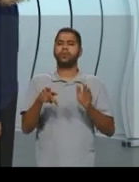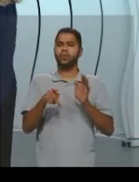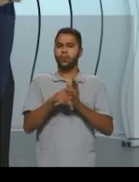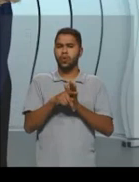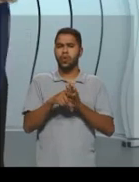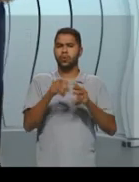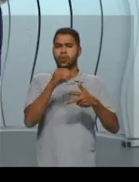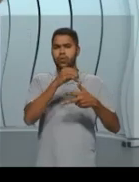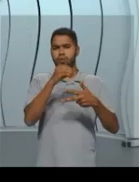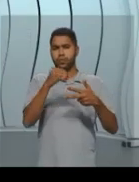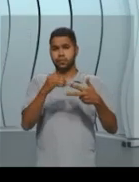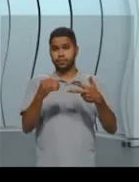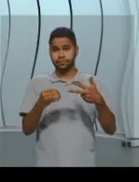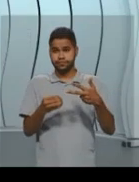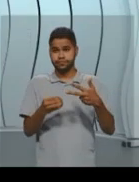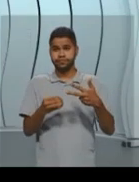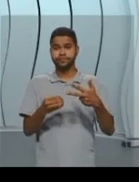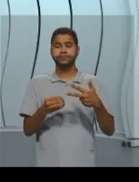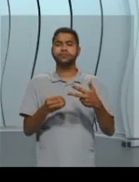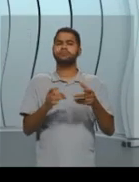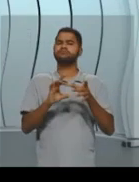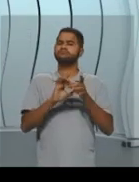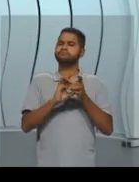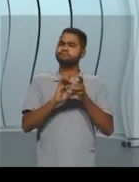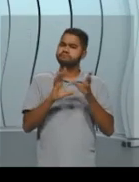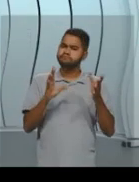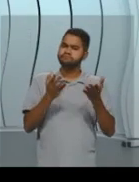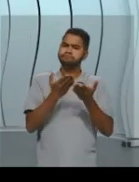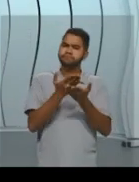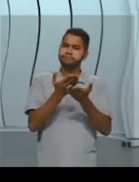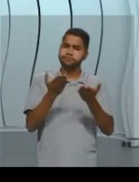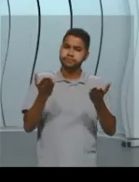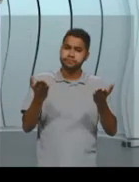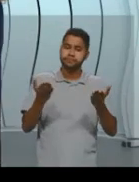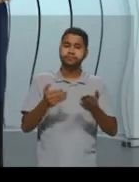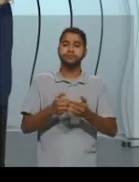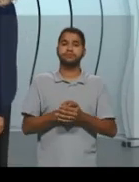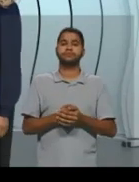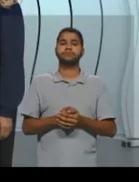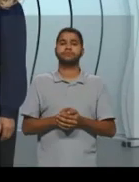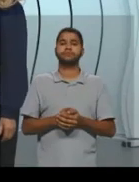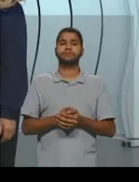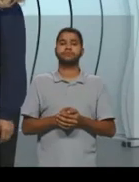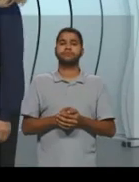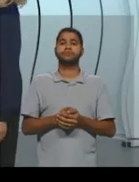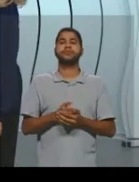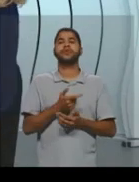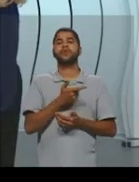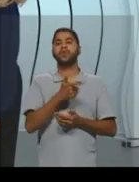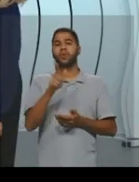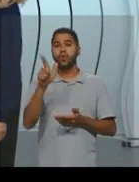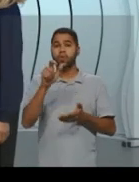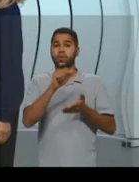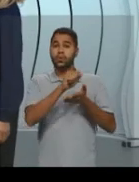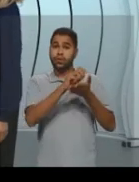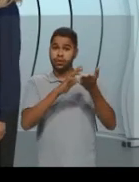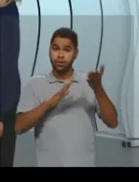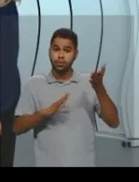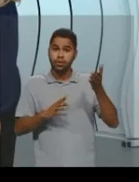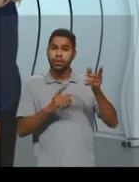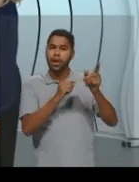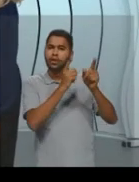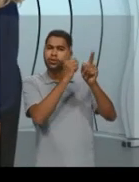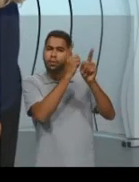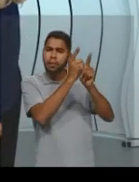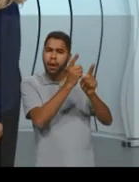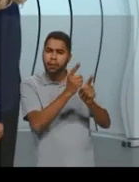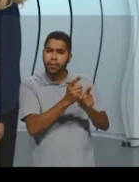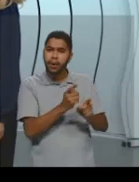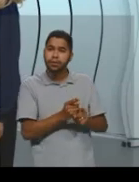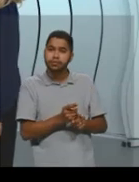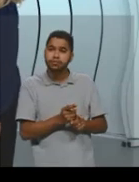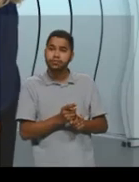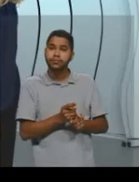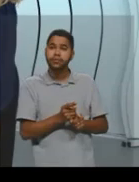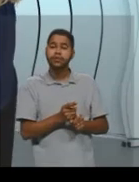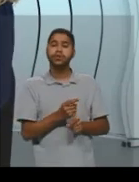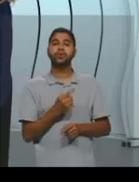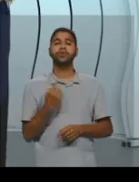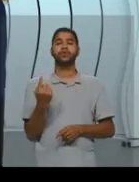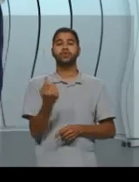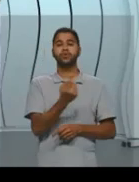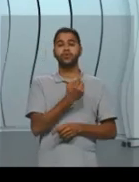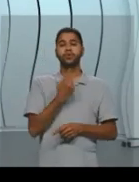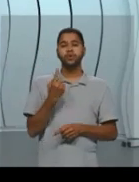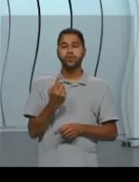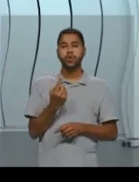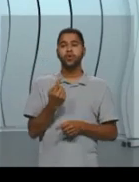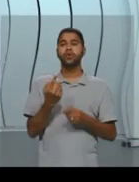Enem, tá? Está aí disponível para você. Então, outra atividade para identificar. Então, nós vimos aqui